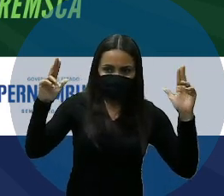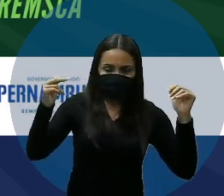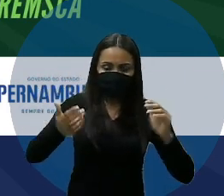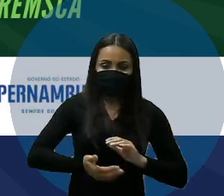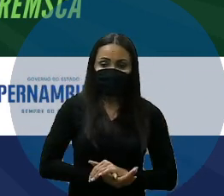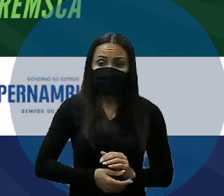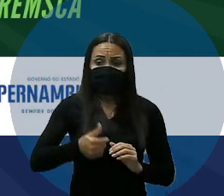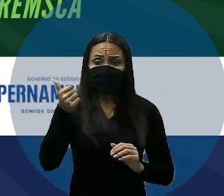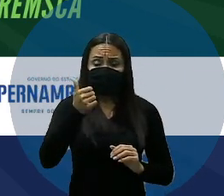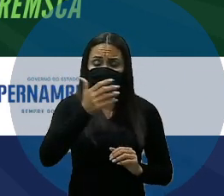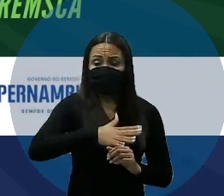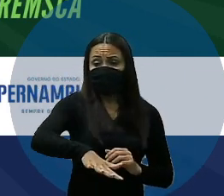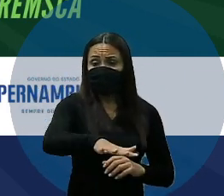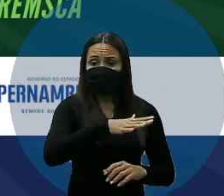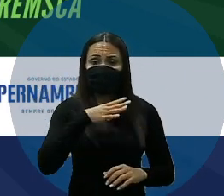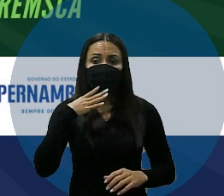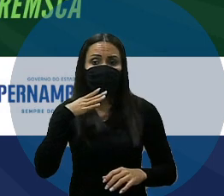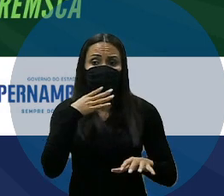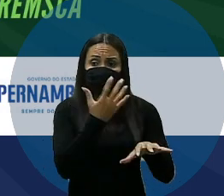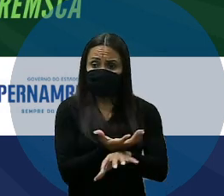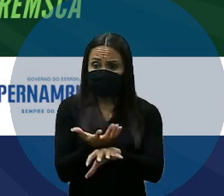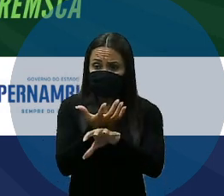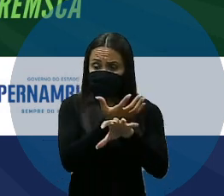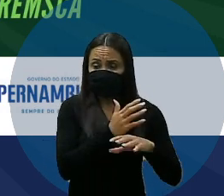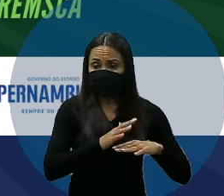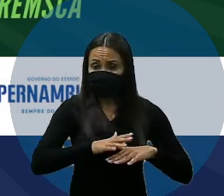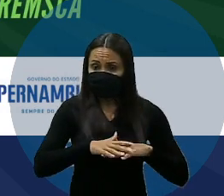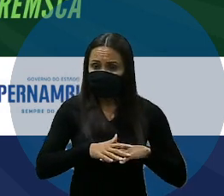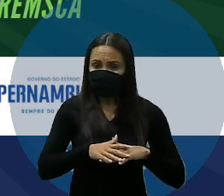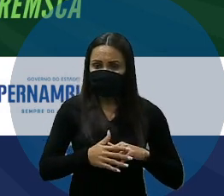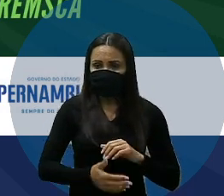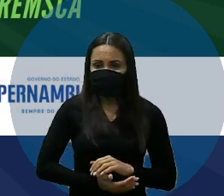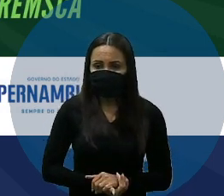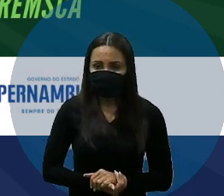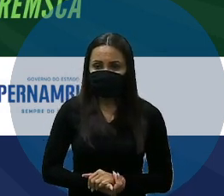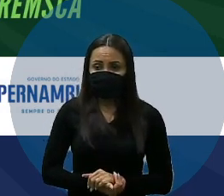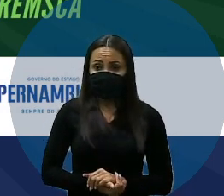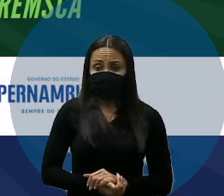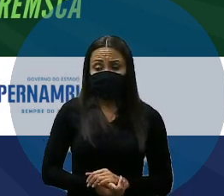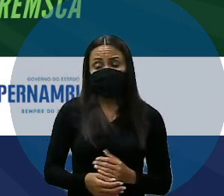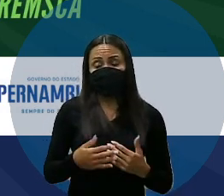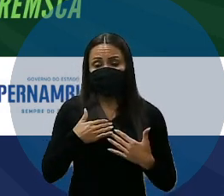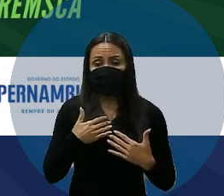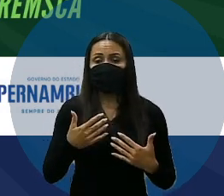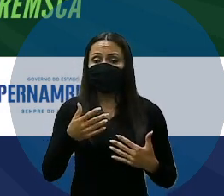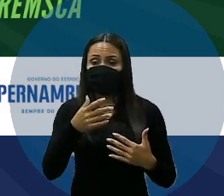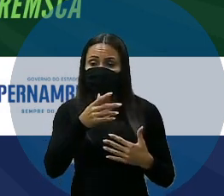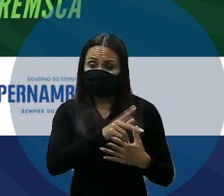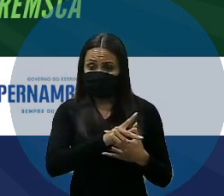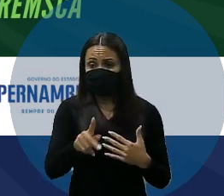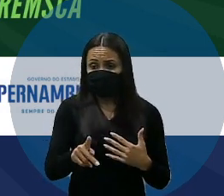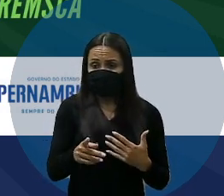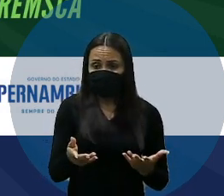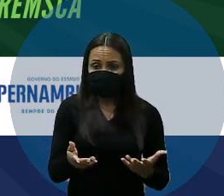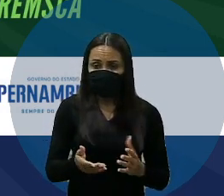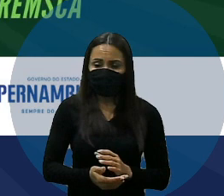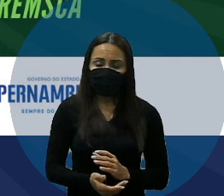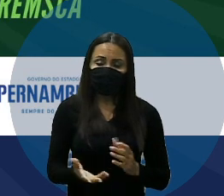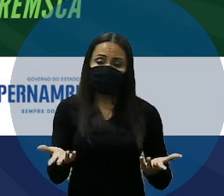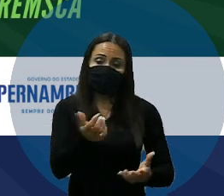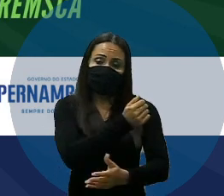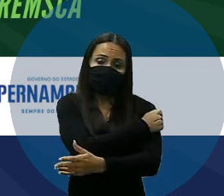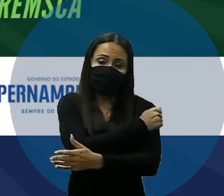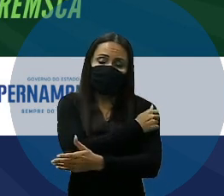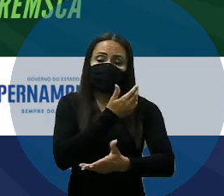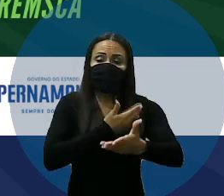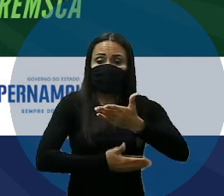área de conhecimento, que é a matemática. O autor será a minha própria pessoa, o professor Pedro Abel, e os estudantes